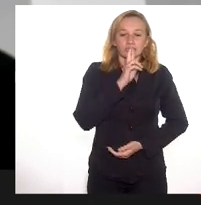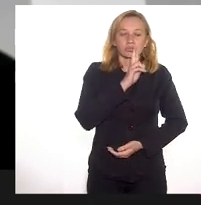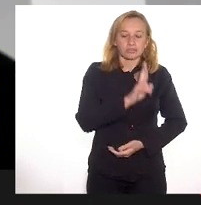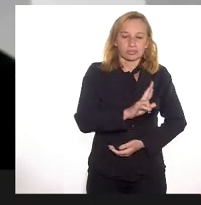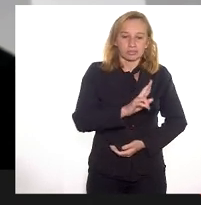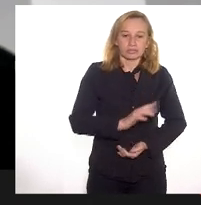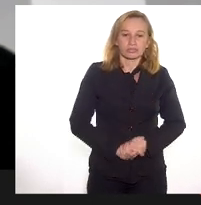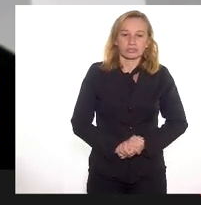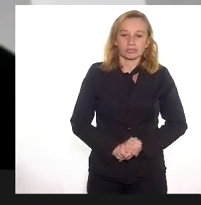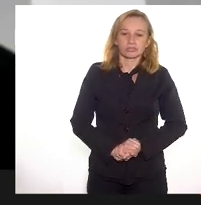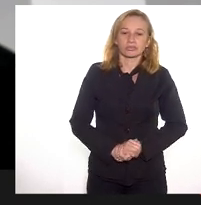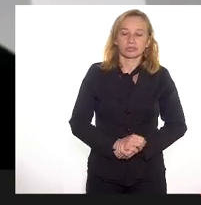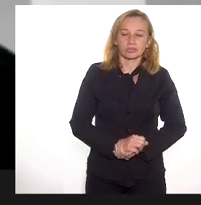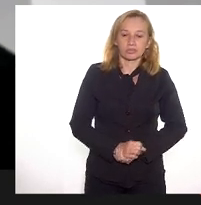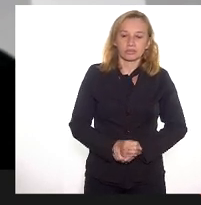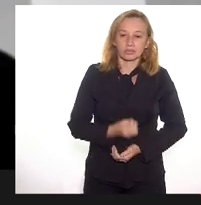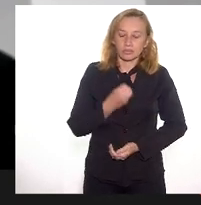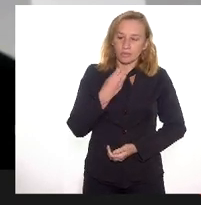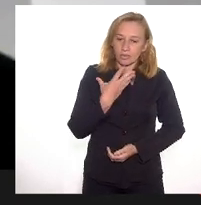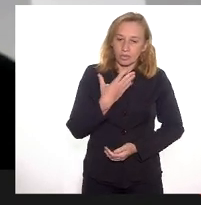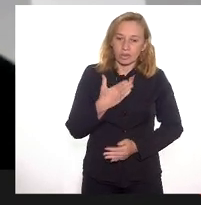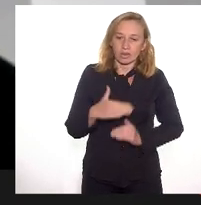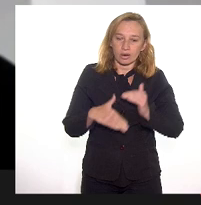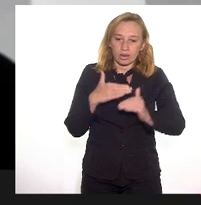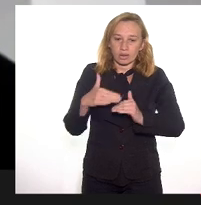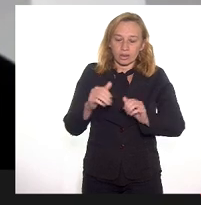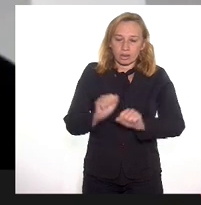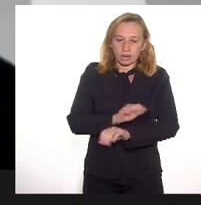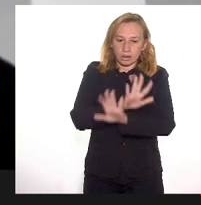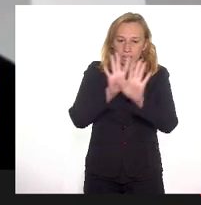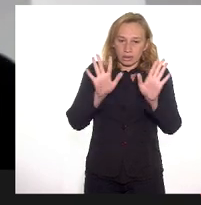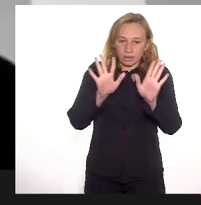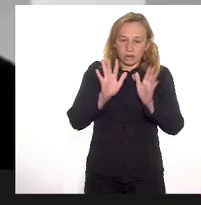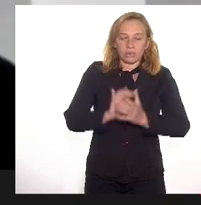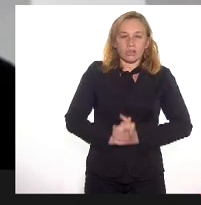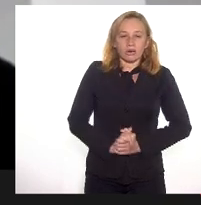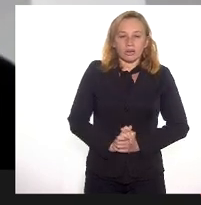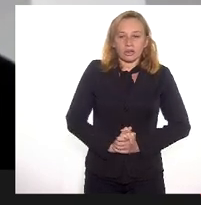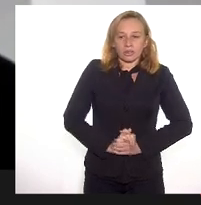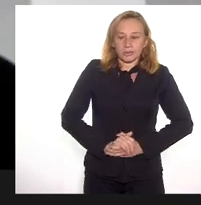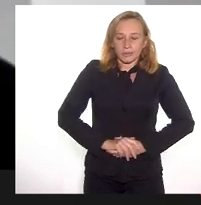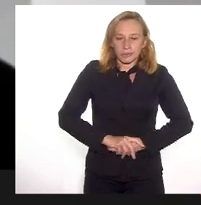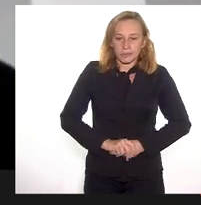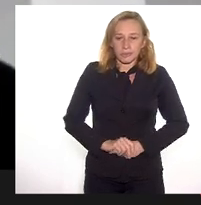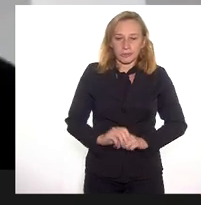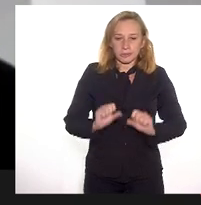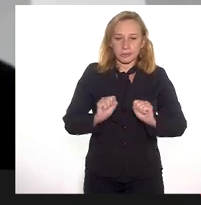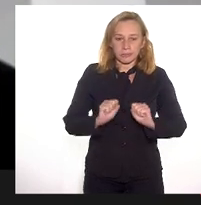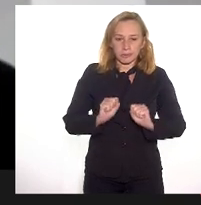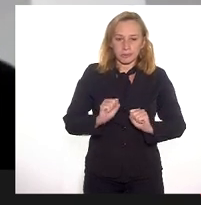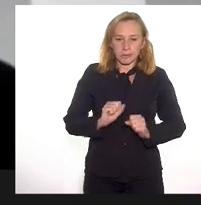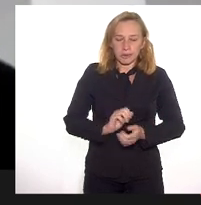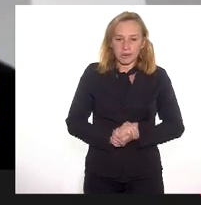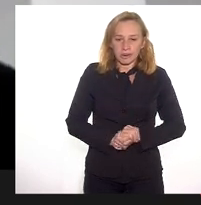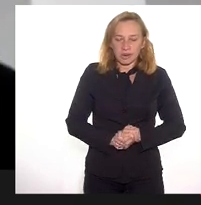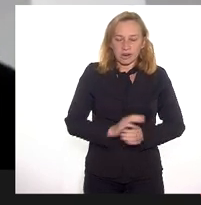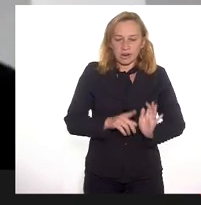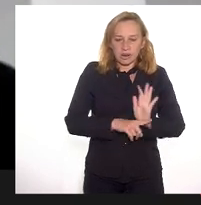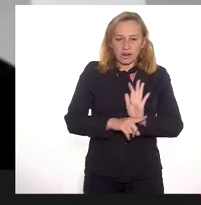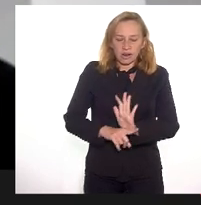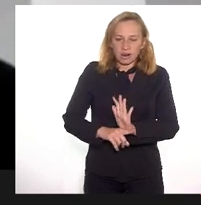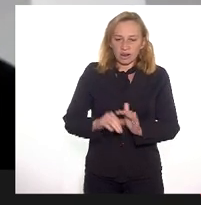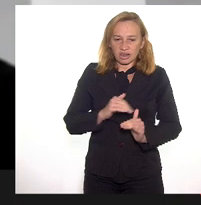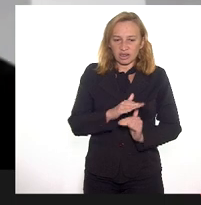desse seja efetivamente um processo mais transparente, mais robusto, né? E que possa, claro, atender os interesses